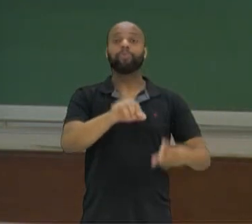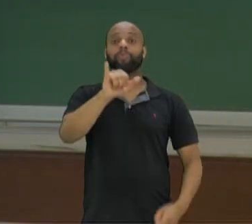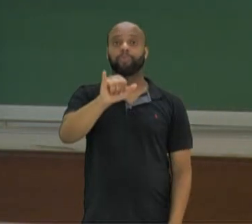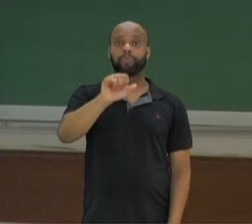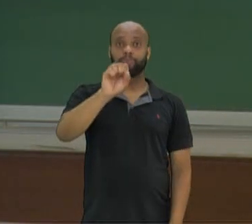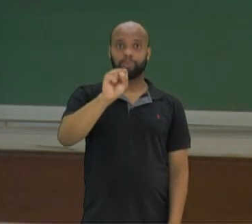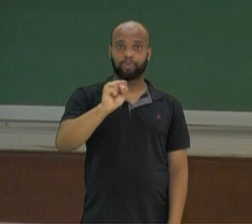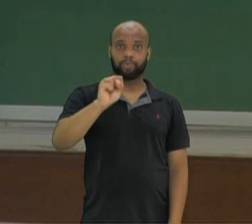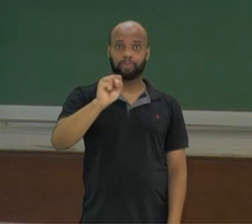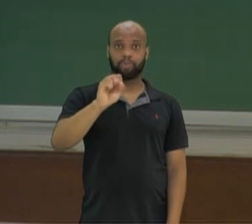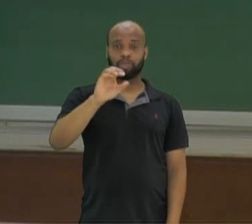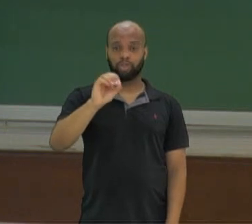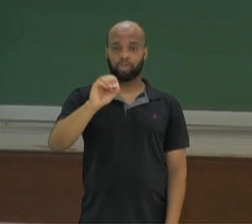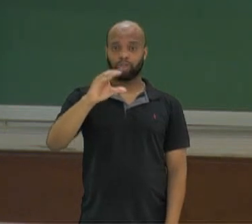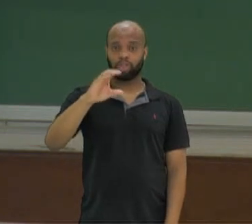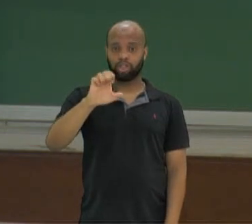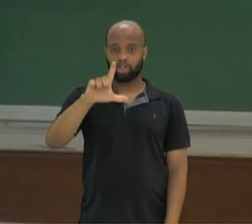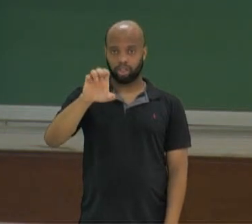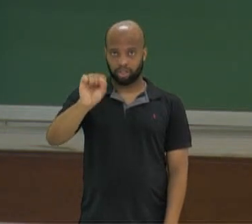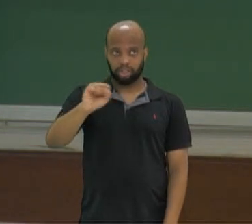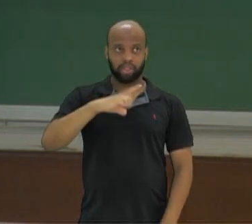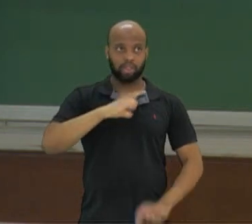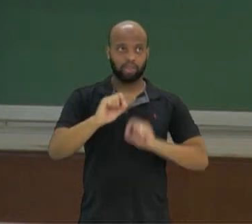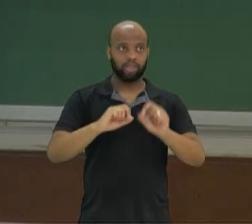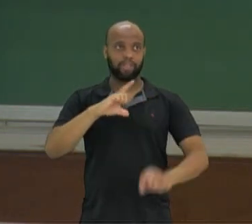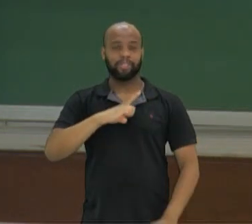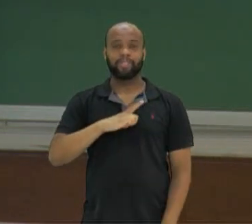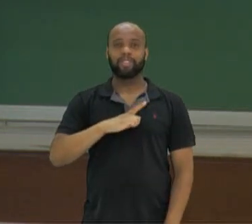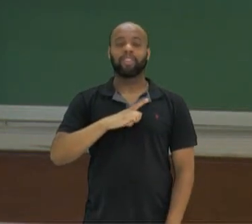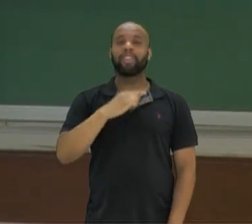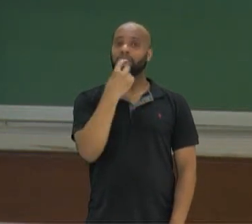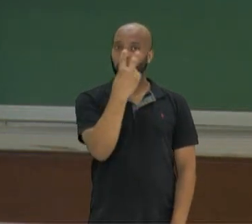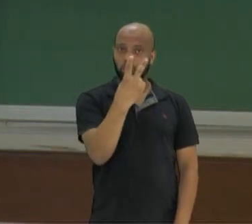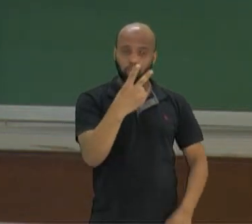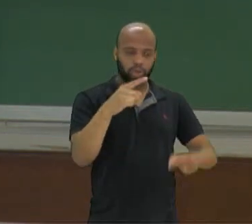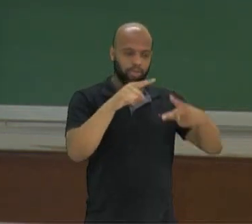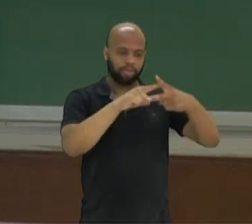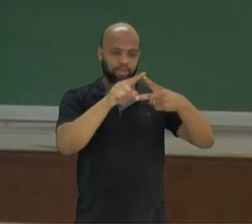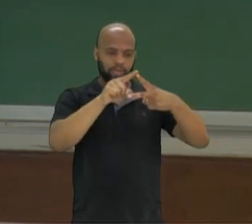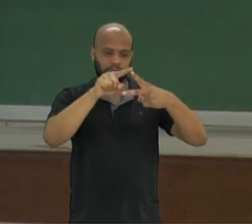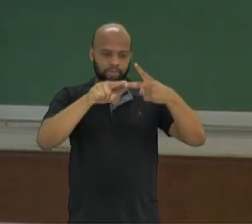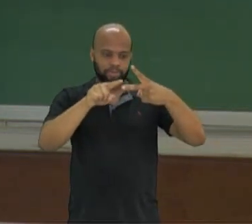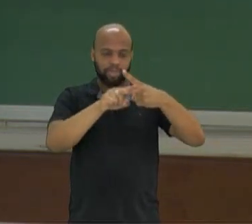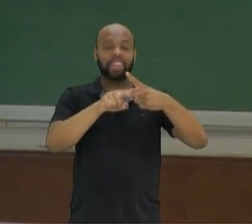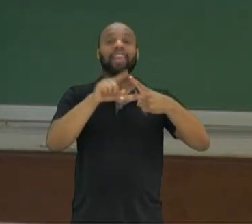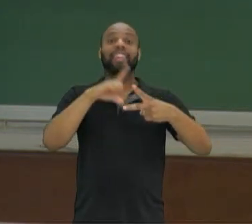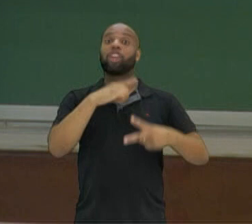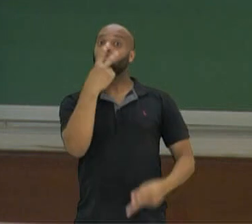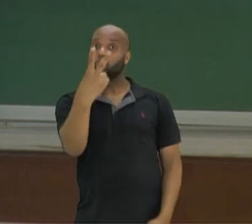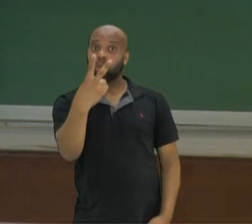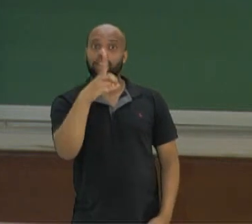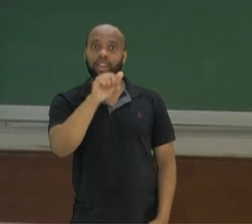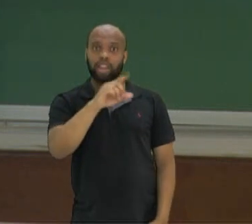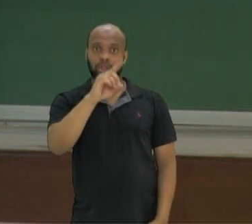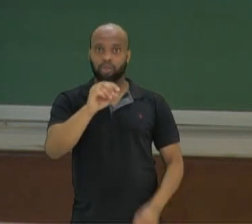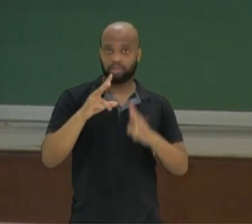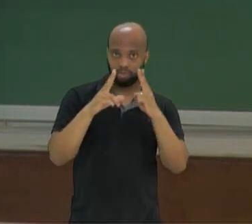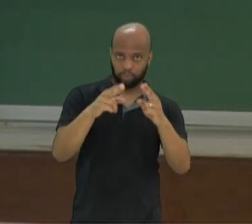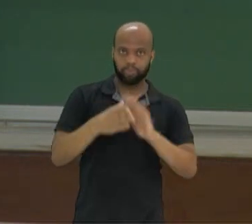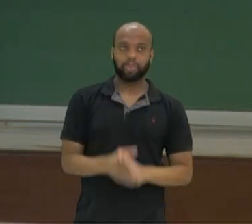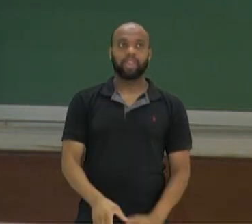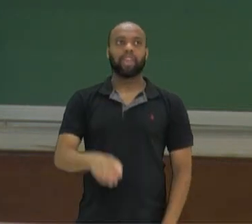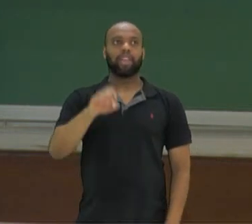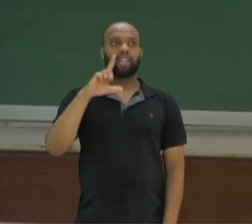lados, dois ângulos internos congruentes, é melhor falar, apresenta dois lados iguais em seus tamanhos. E o escaleno,